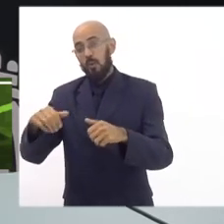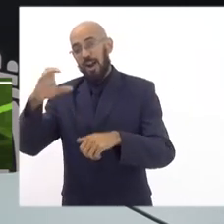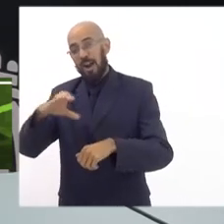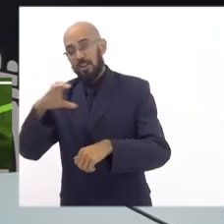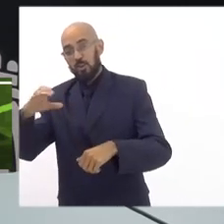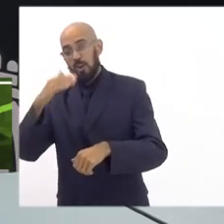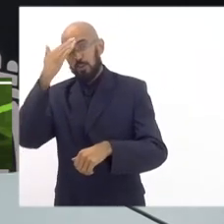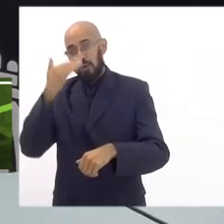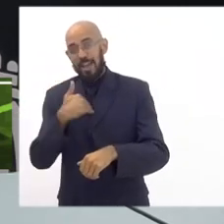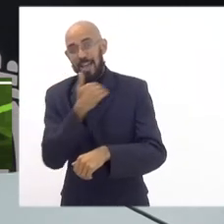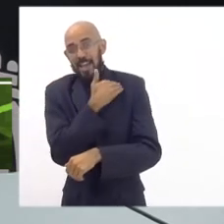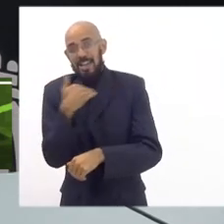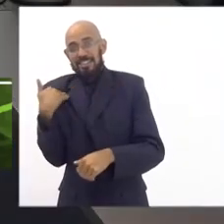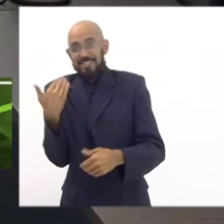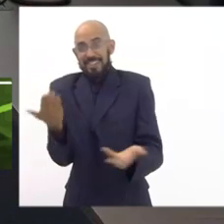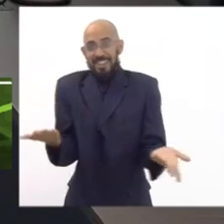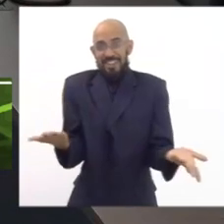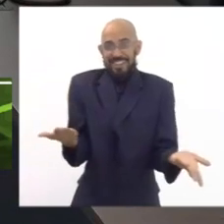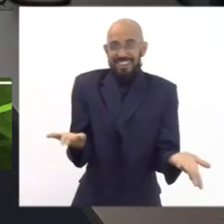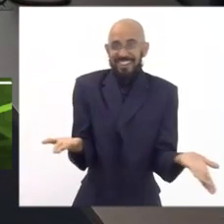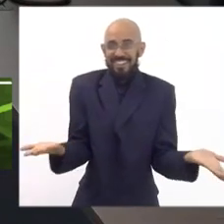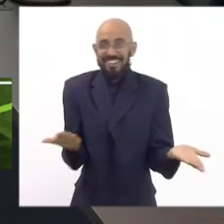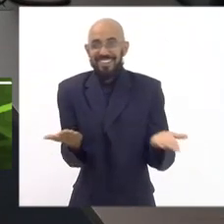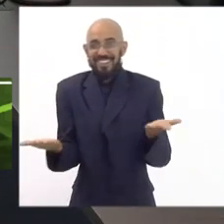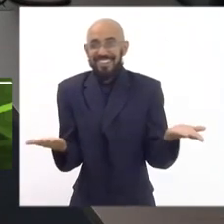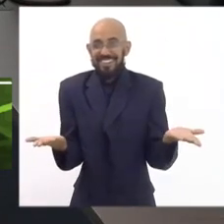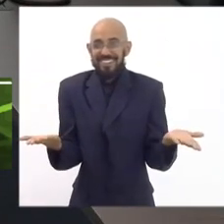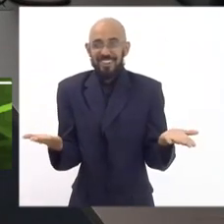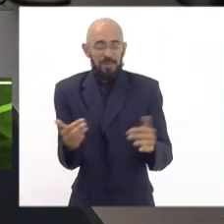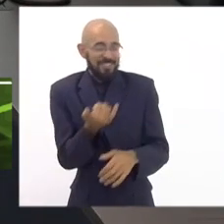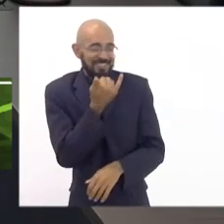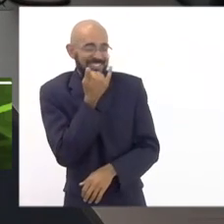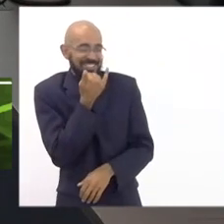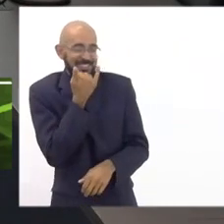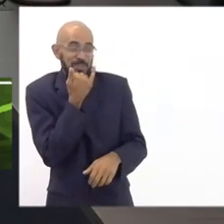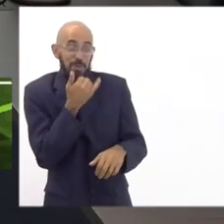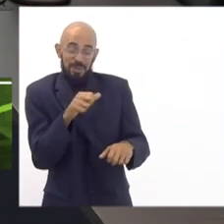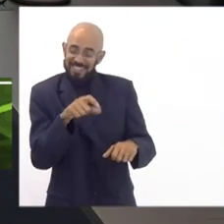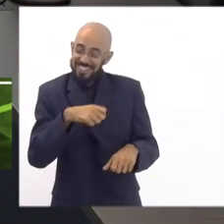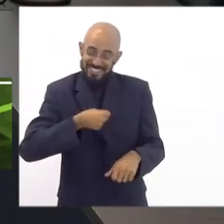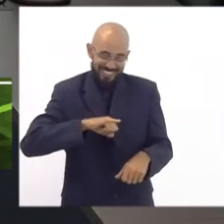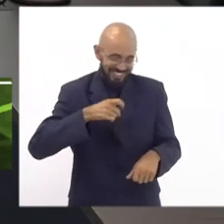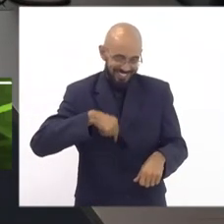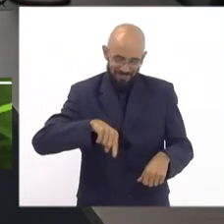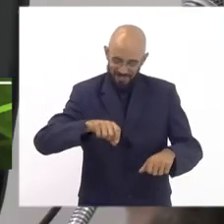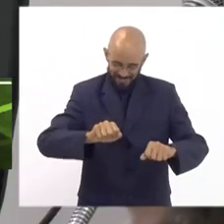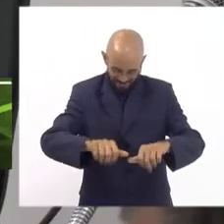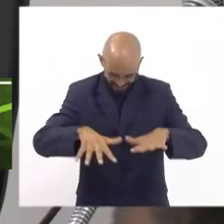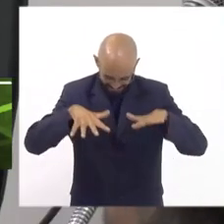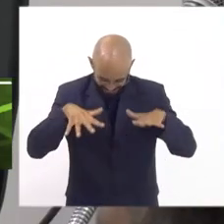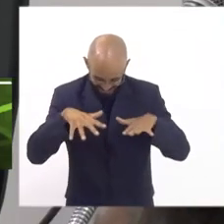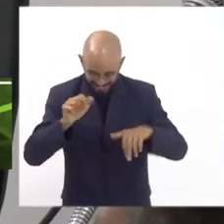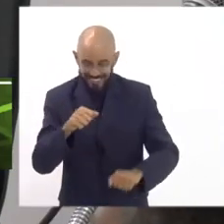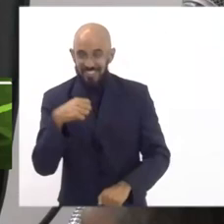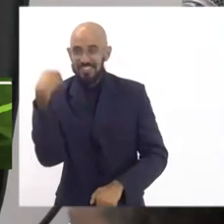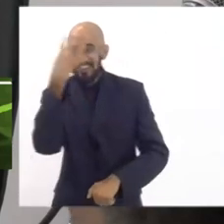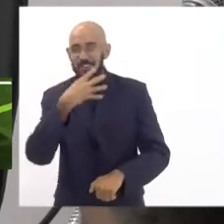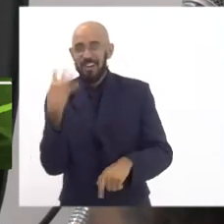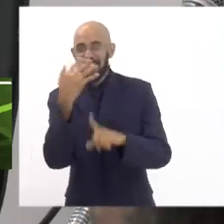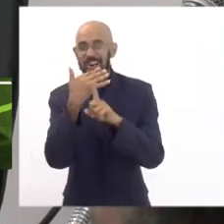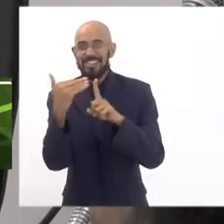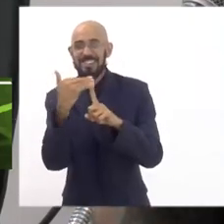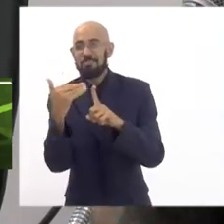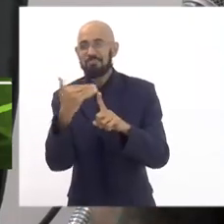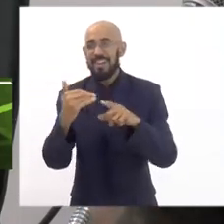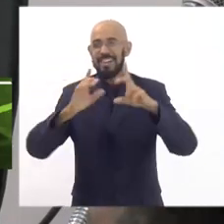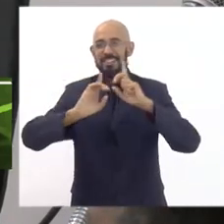conciliar as duas. Quero dizer a Vossa Excelência que, se for para plenário, vai dar uma discussão de 4 horas e meia...